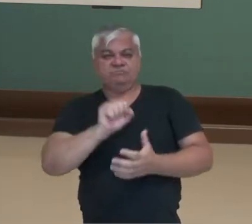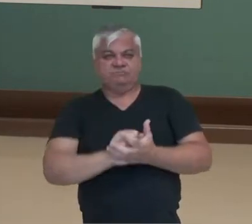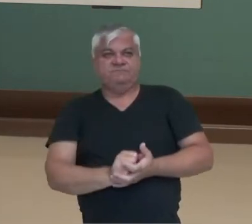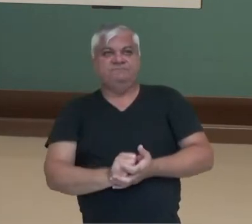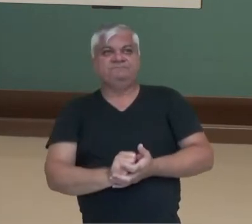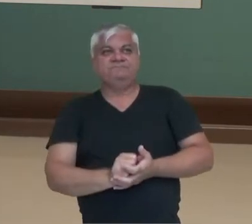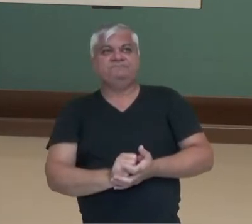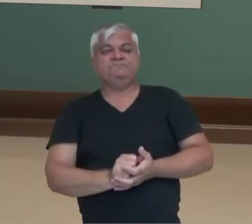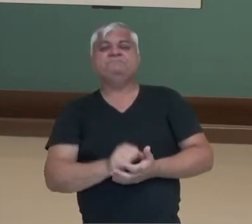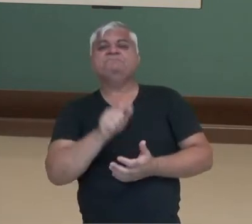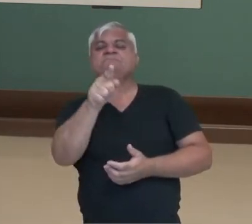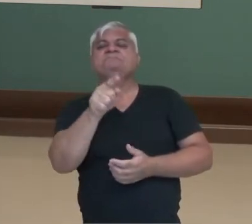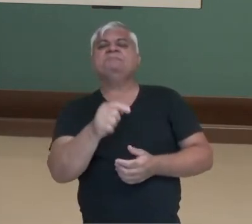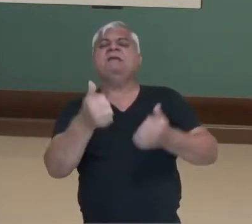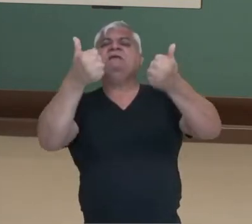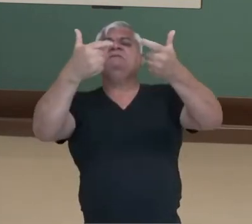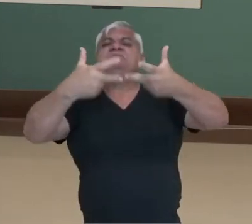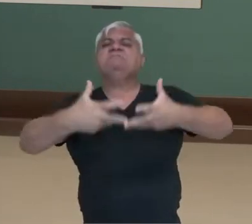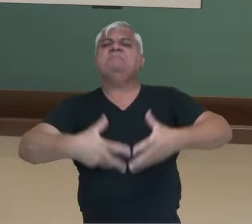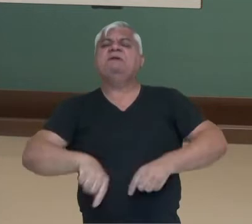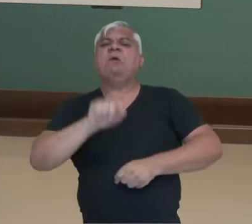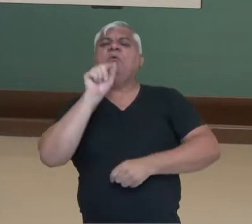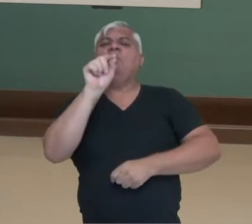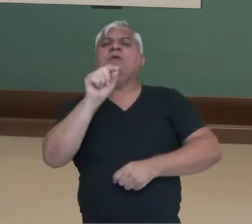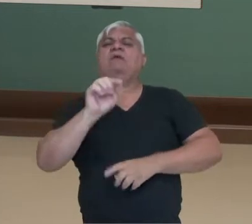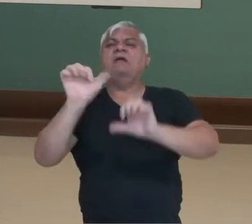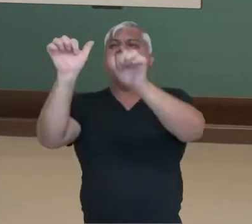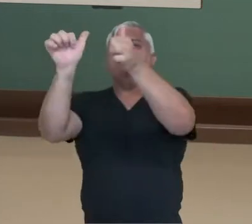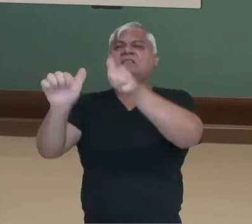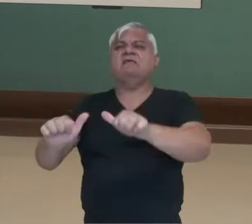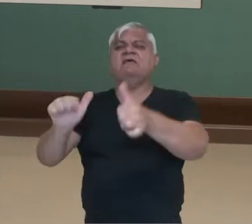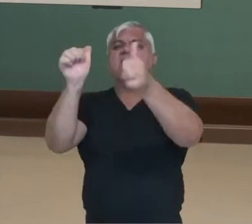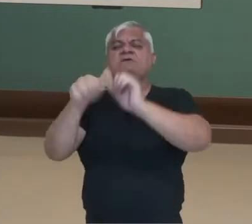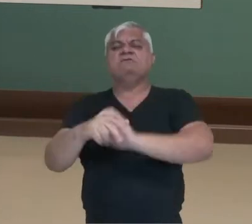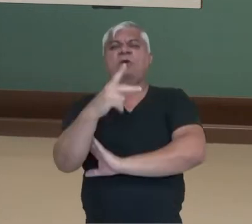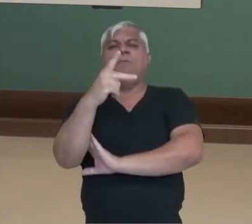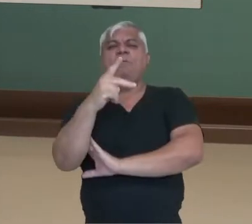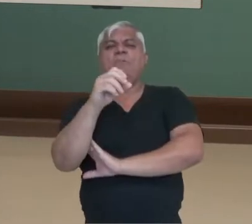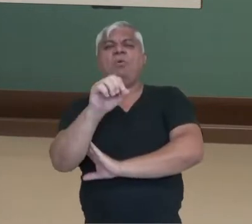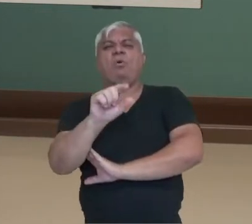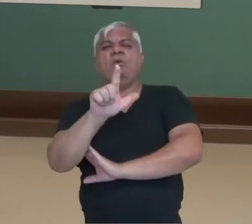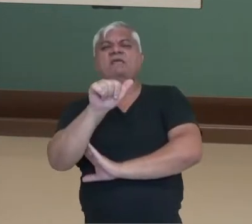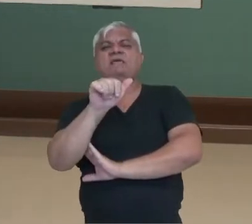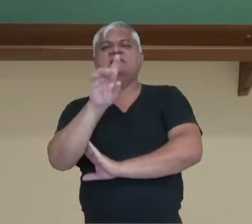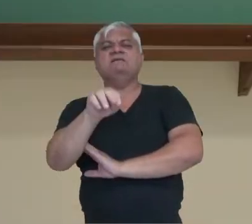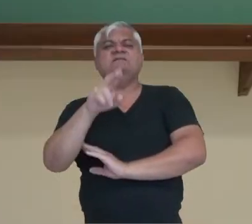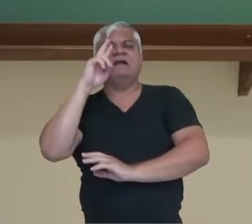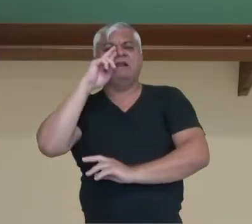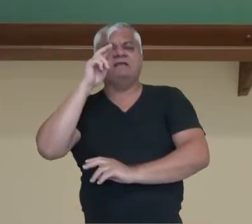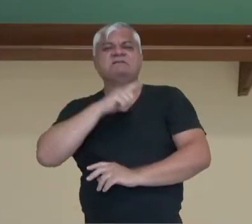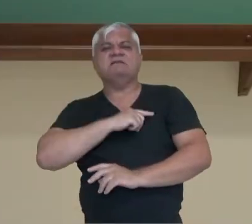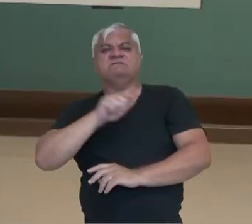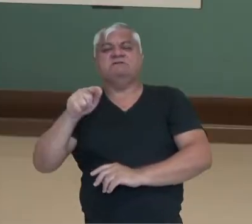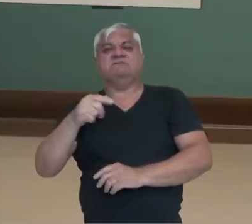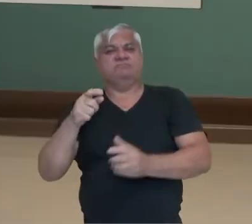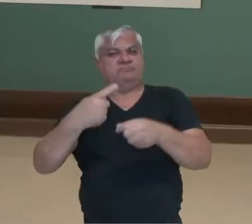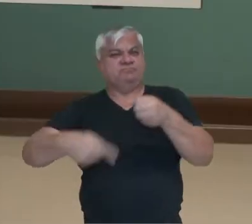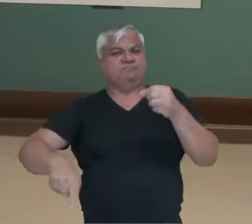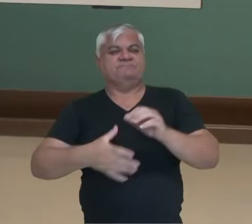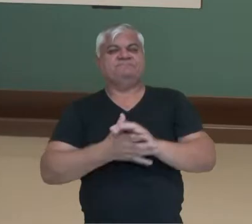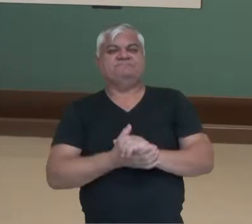perguntinha, explique o que eram os deuses políades na Grécia Antiga. Daqui a pouquinho nós voltamos e corrigimos junto.